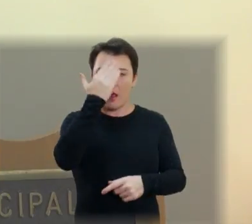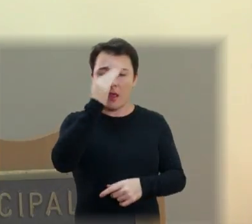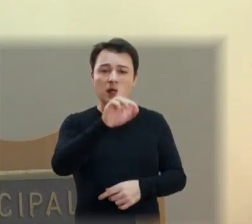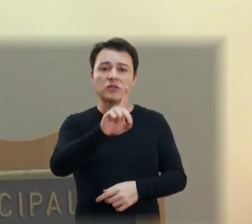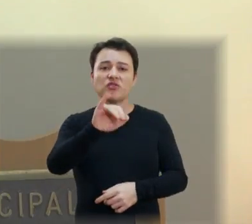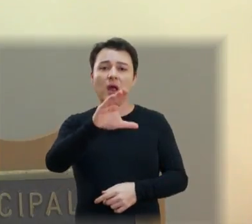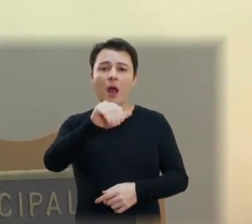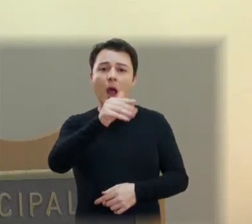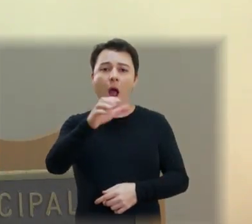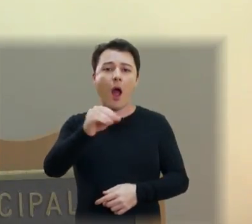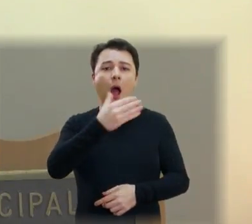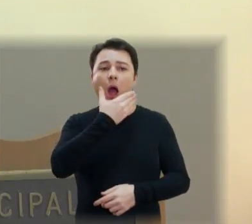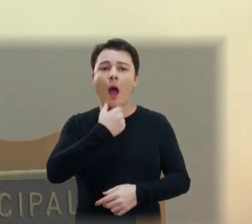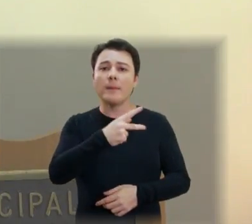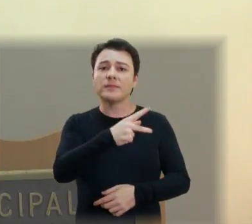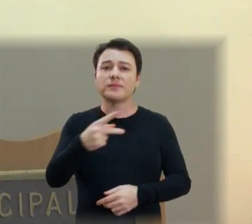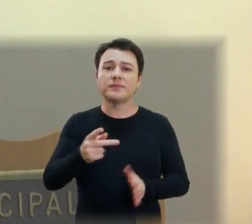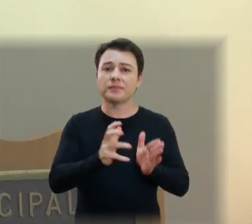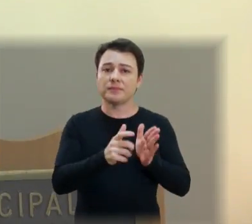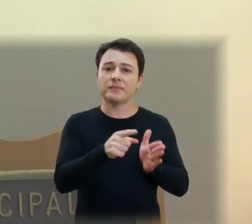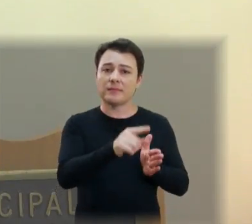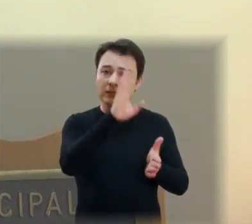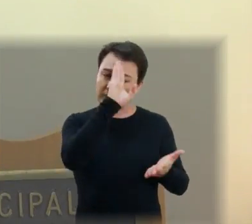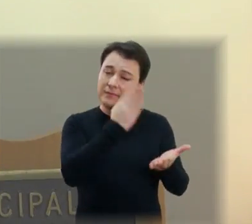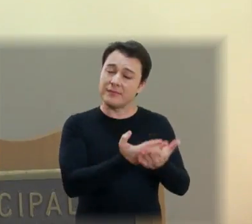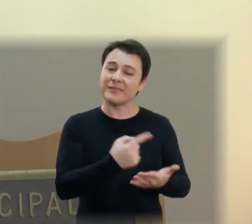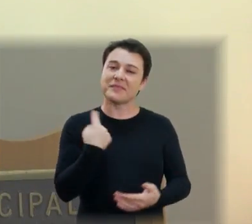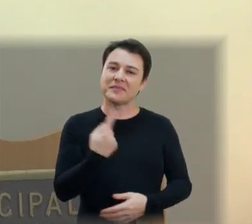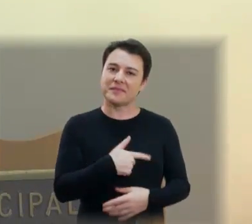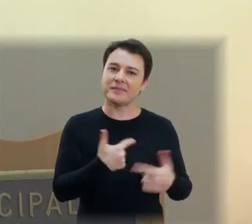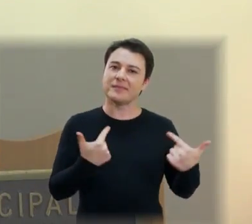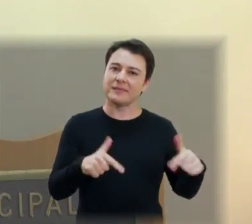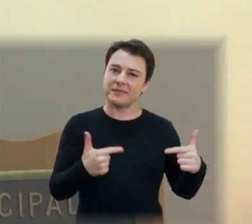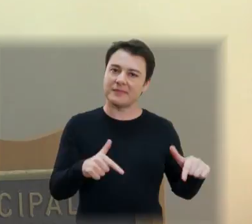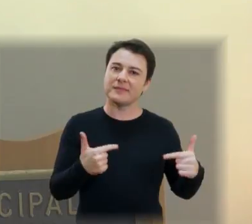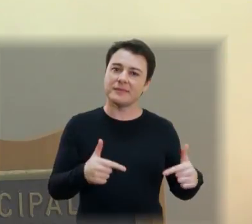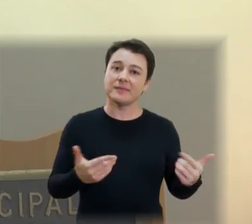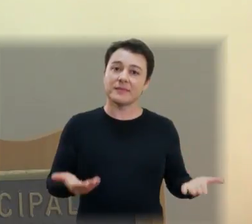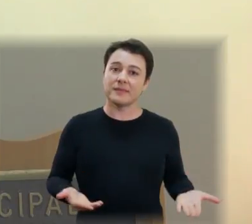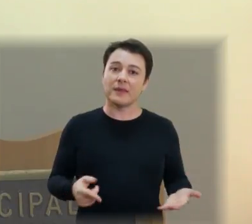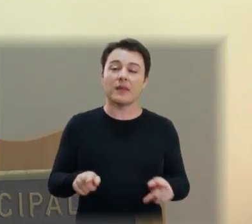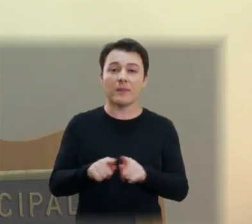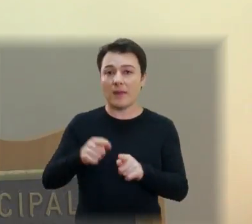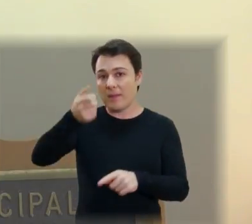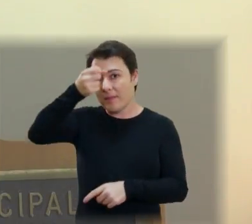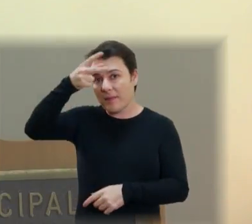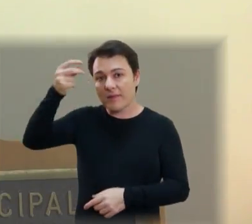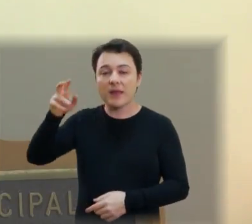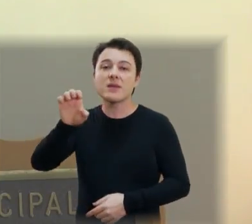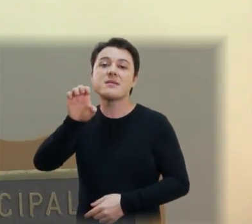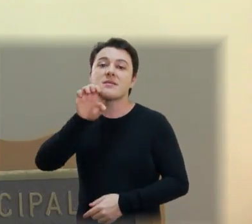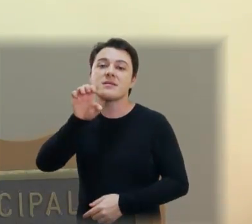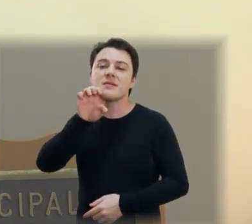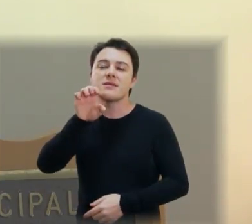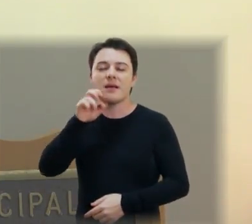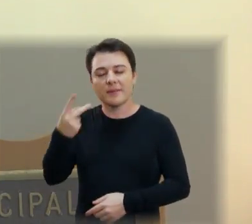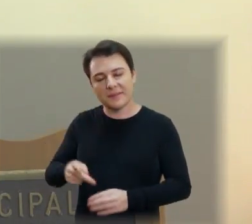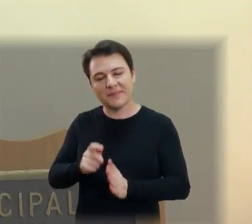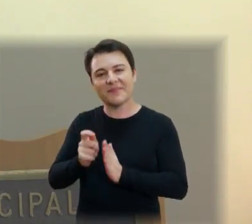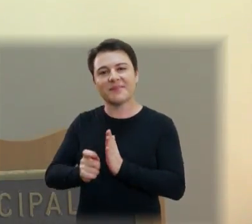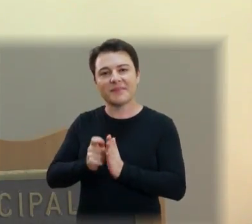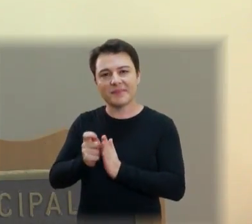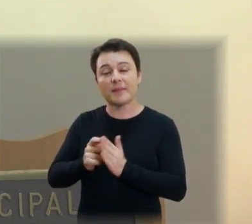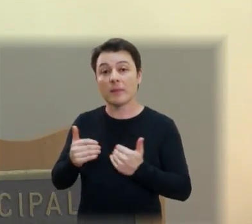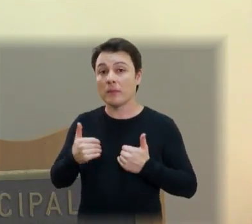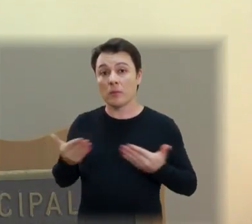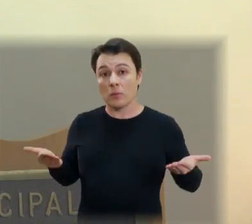Dicão, que confiou no nosso trabalho. Principalmente o nosso prefeito Adinho Silva da Serra Araraquara. Então,